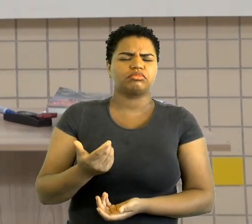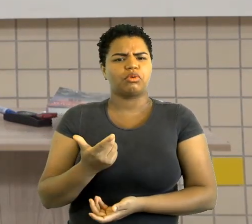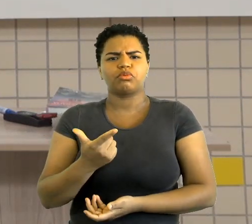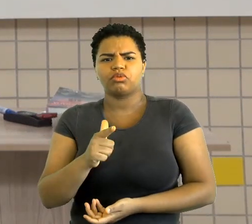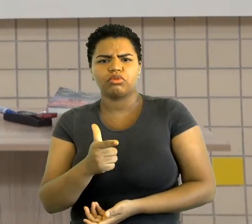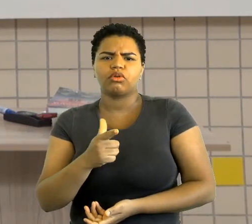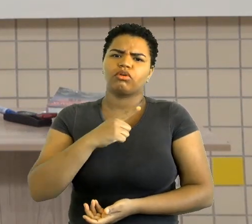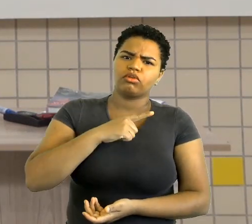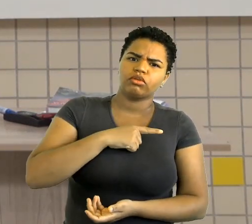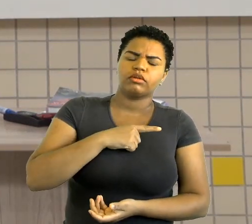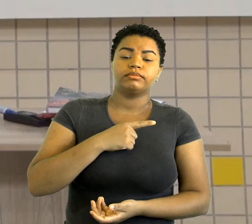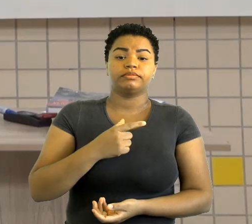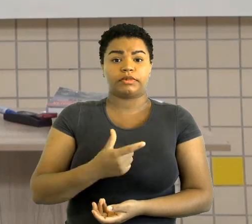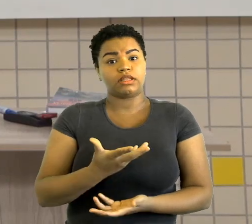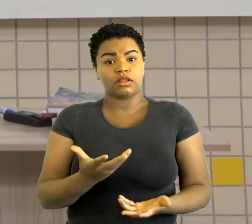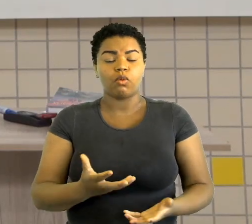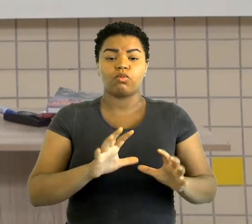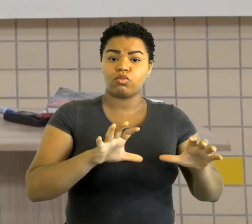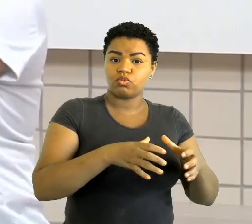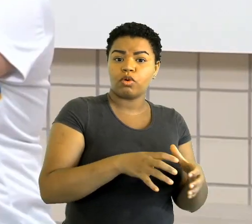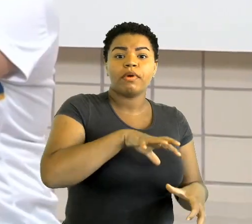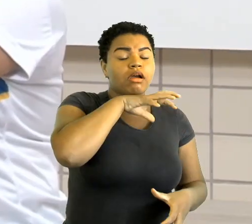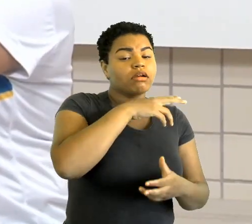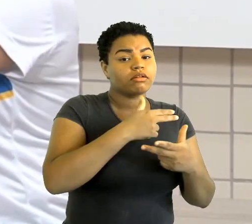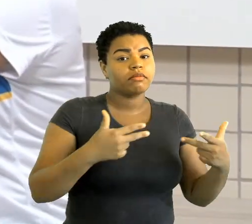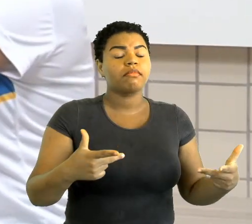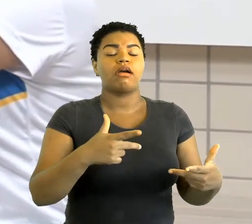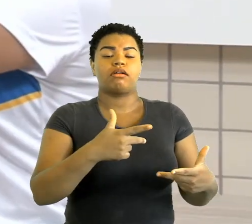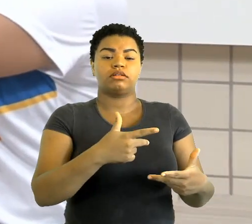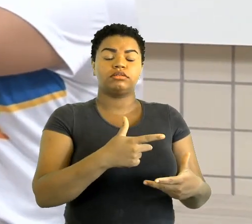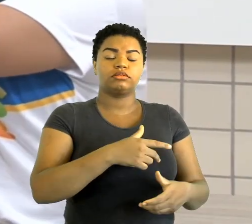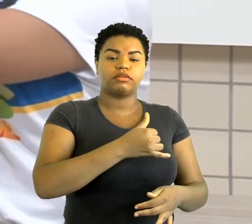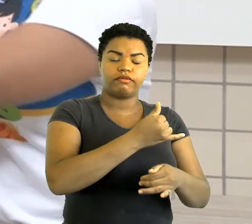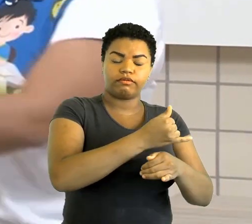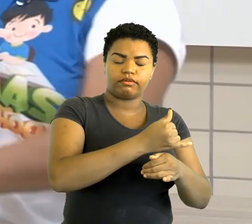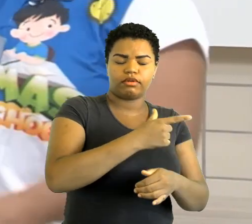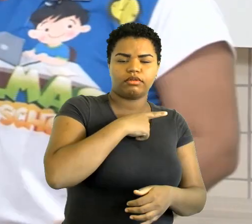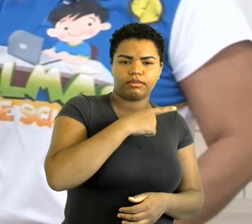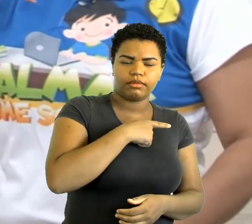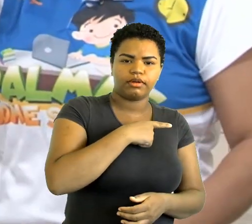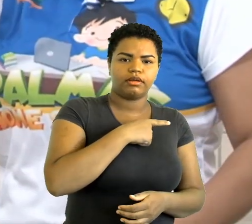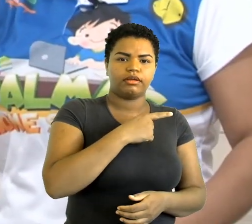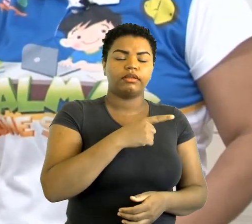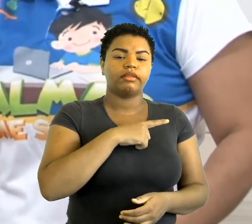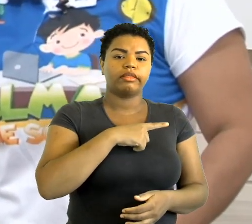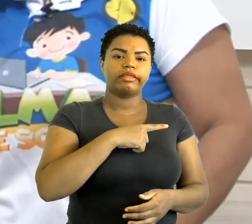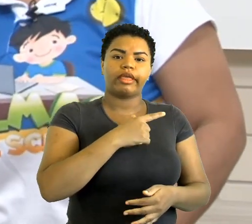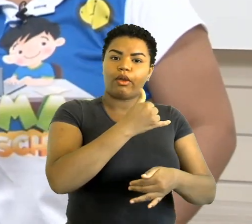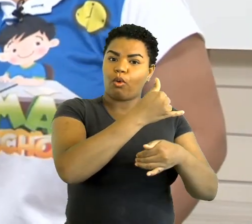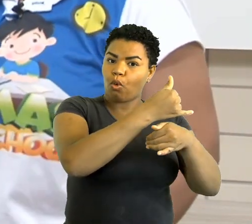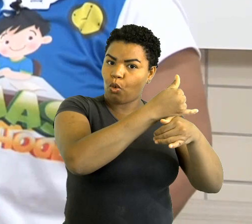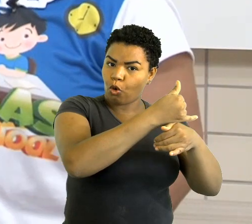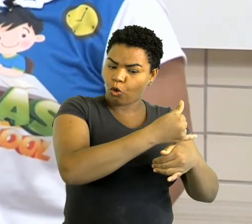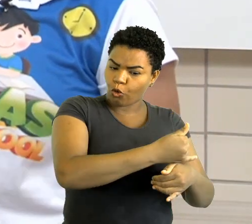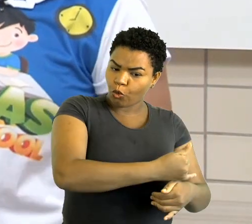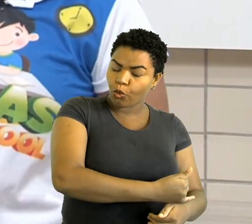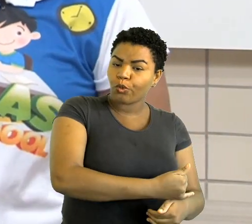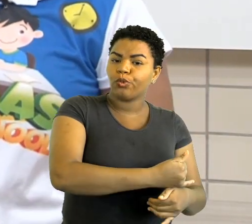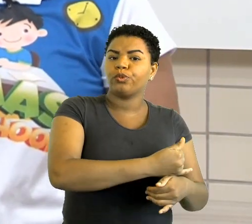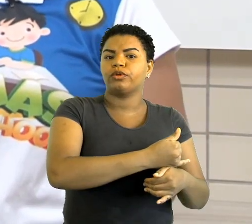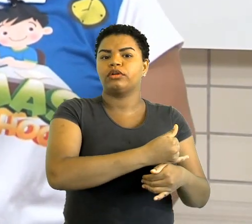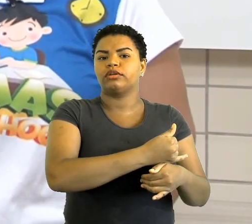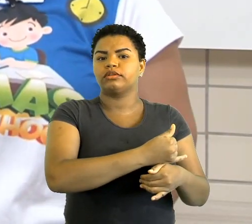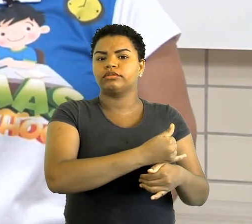Animais vertebrados, eles sempre vão ter uma coluna vertebral e